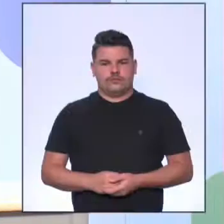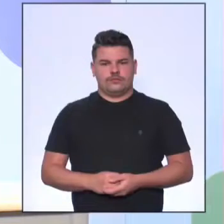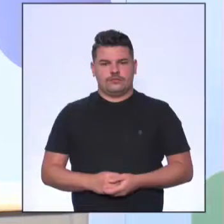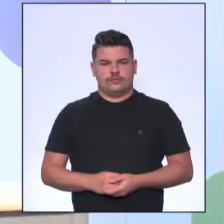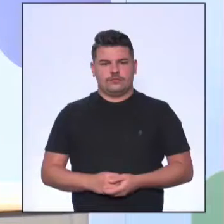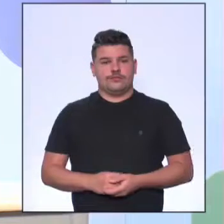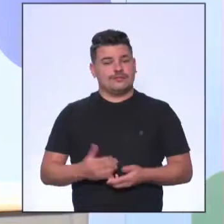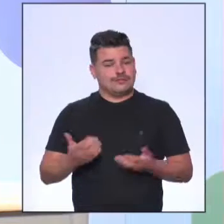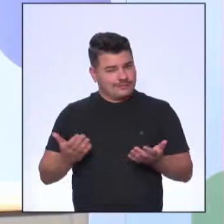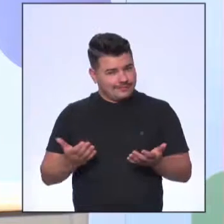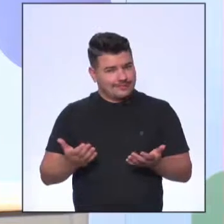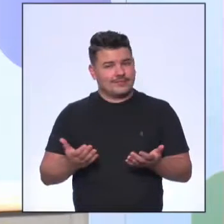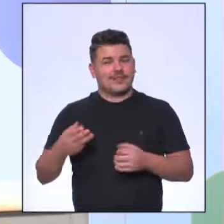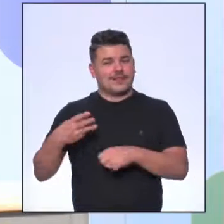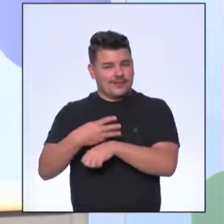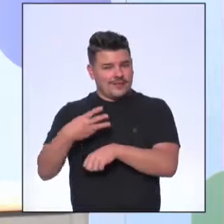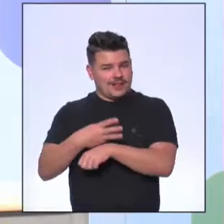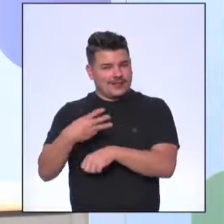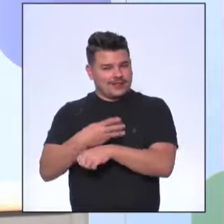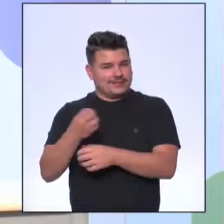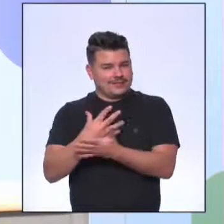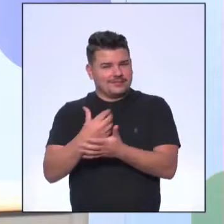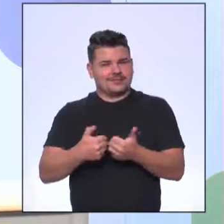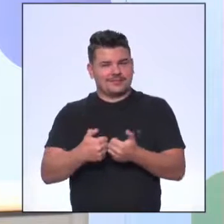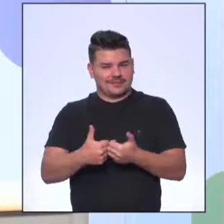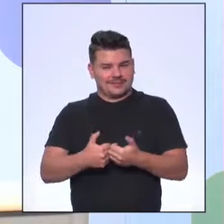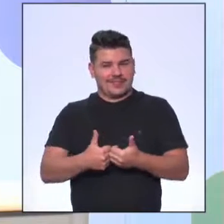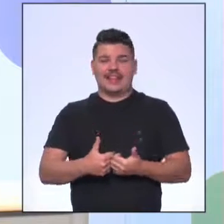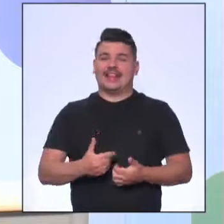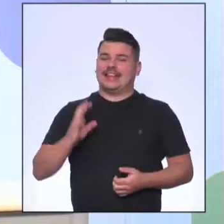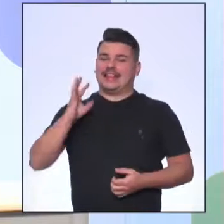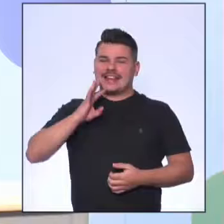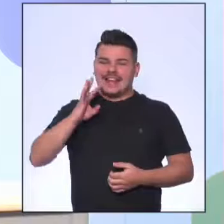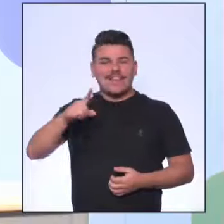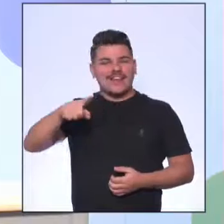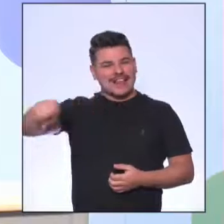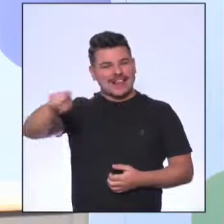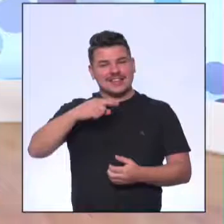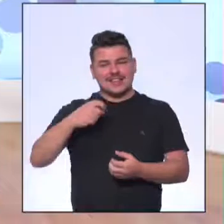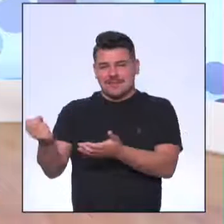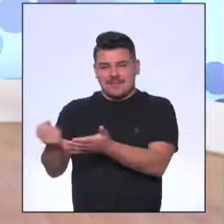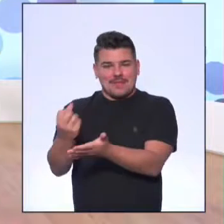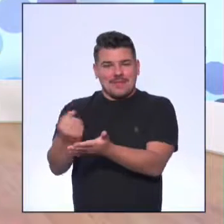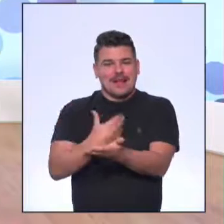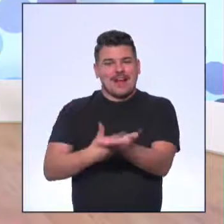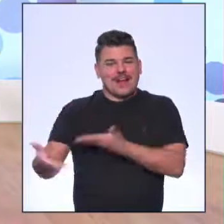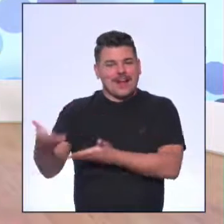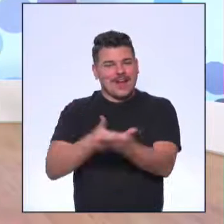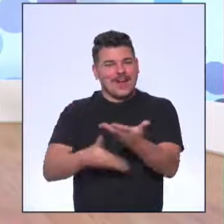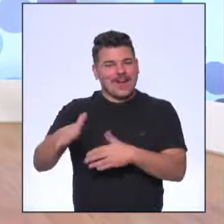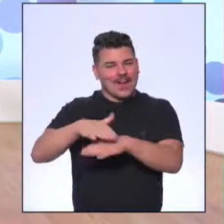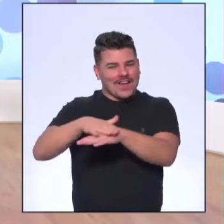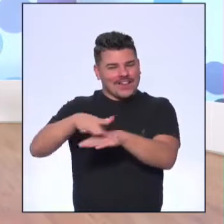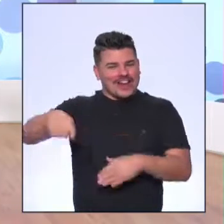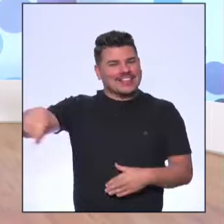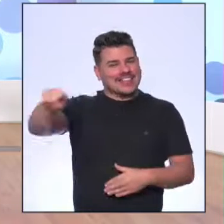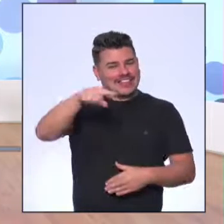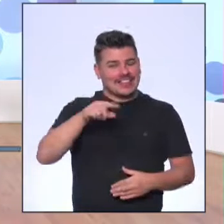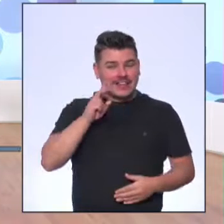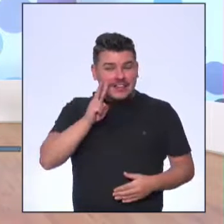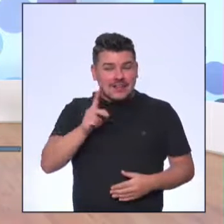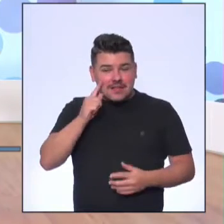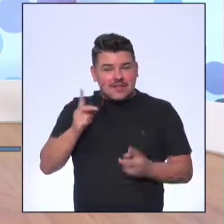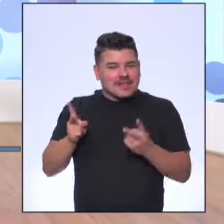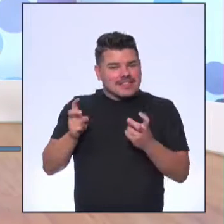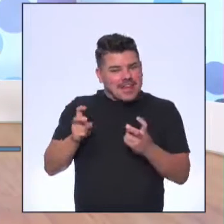Vamos lá para o chat? Sabe o que é legal, professora? Que eles também interagem entre eles. Você observando aqui o chat, um